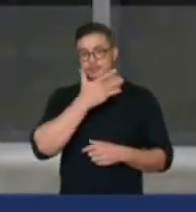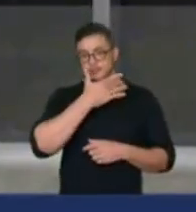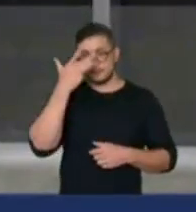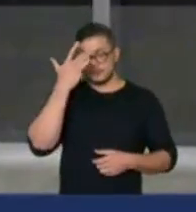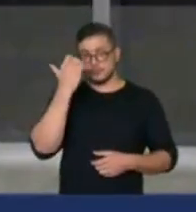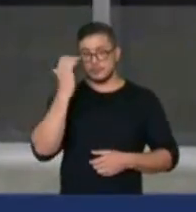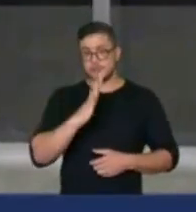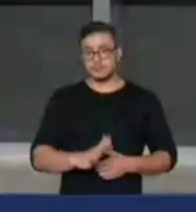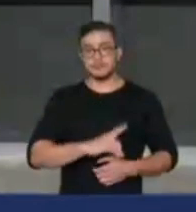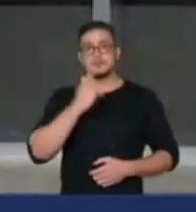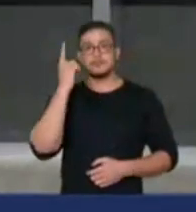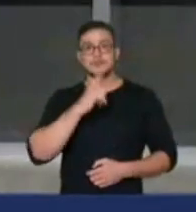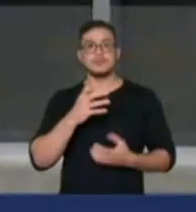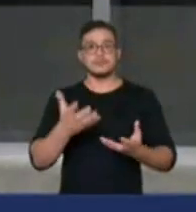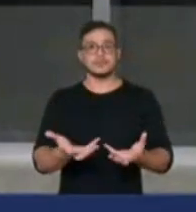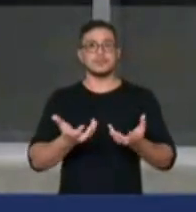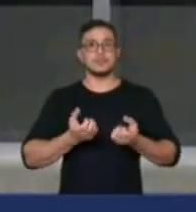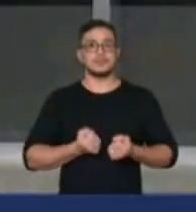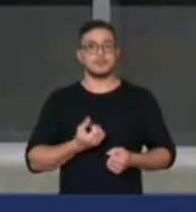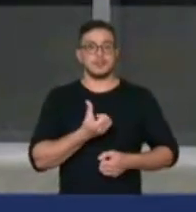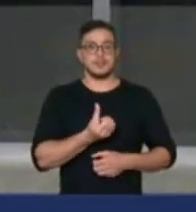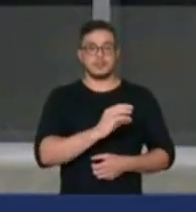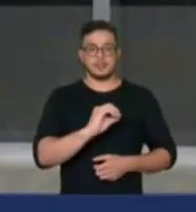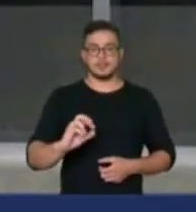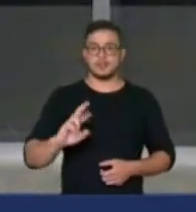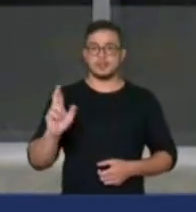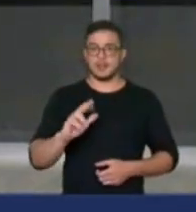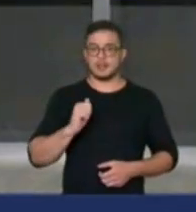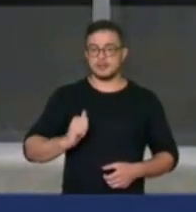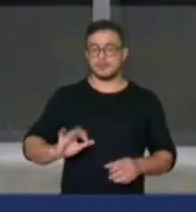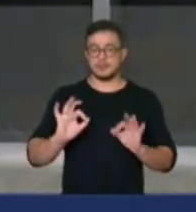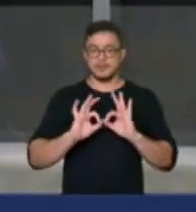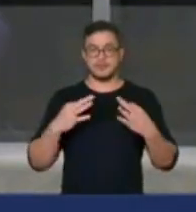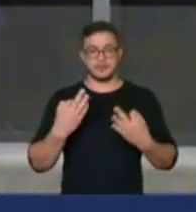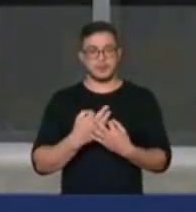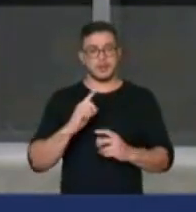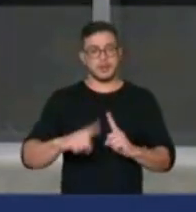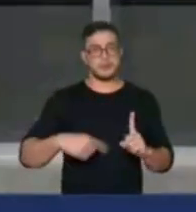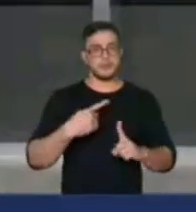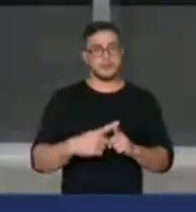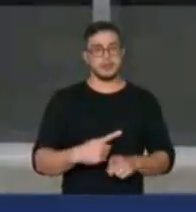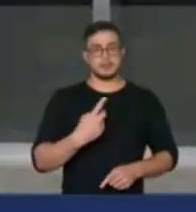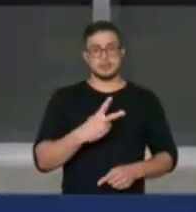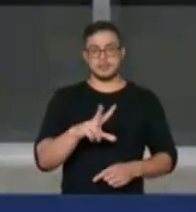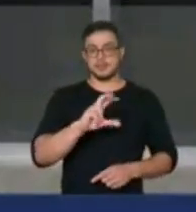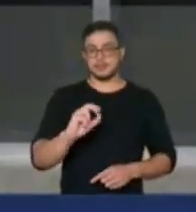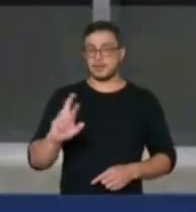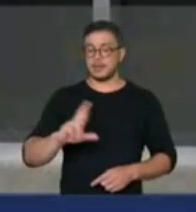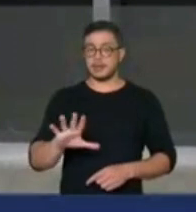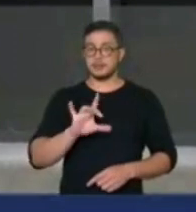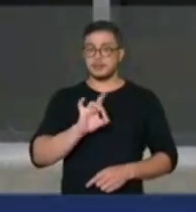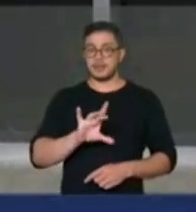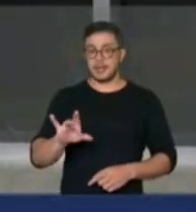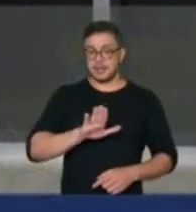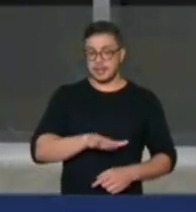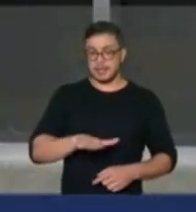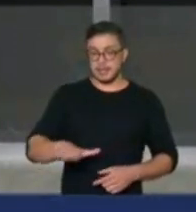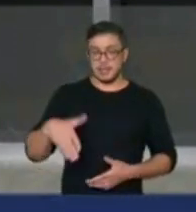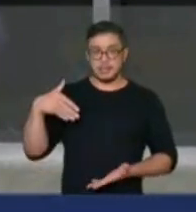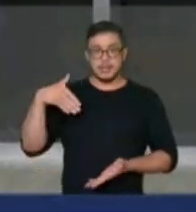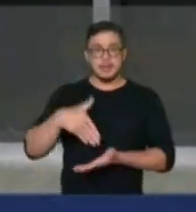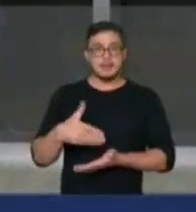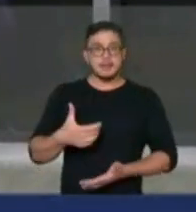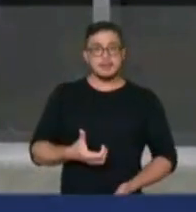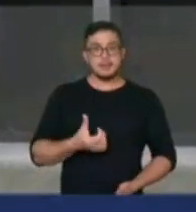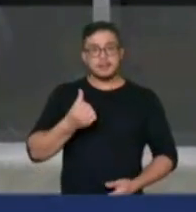R$ 600, mais R$ 150 por criança até 6 anos, além de um aumento real no salário